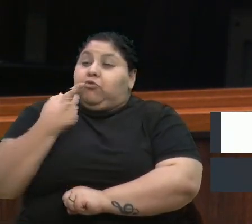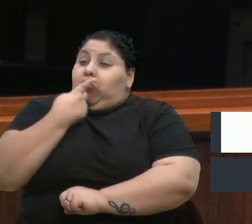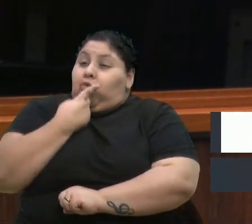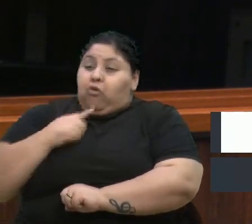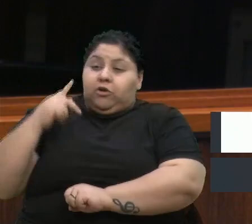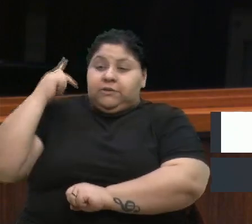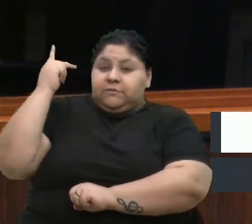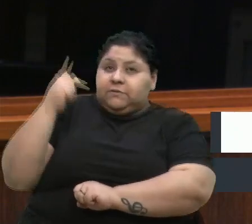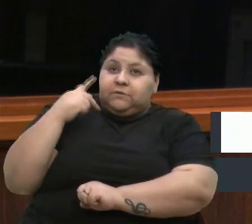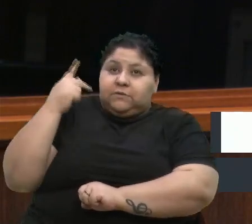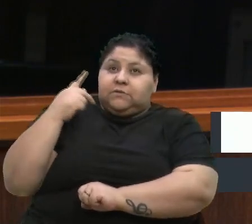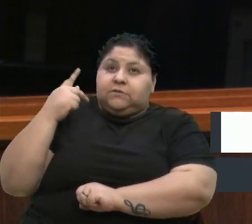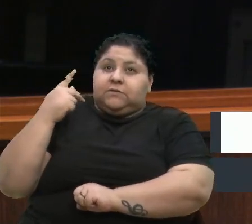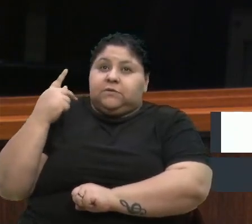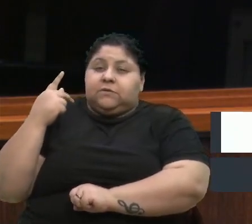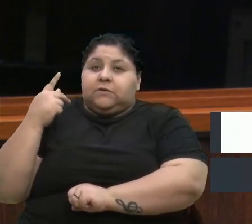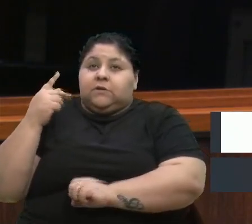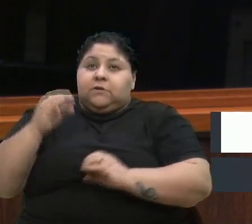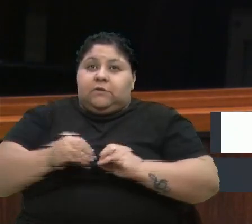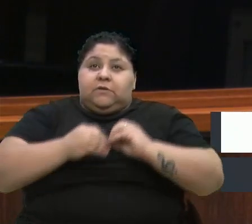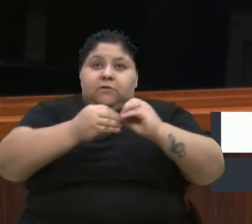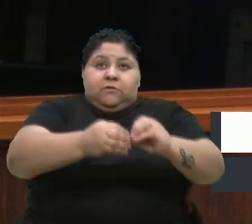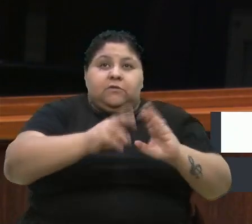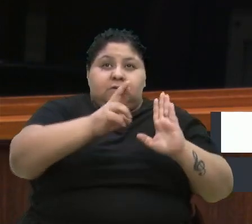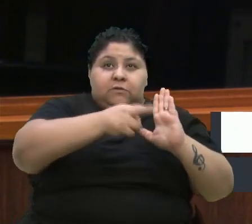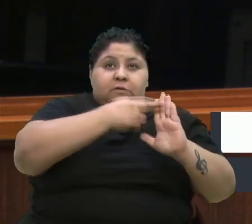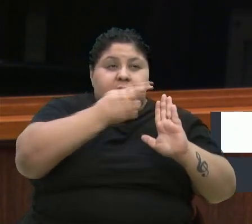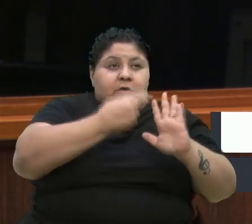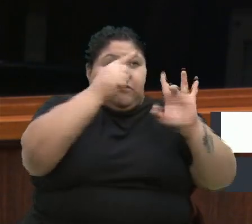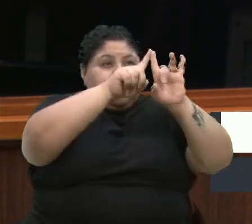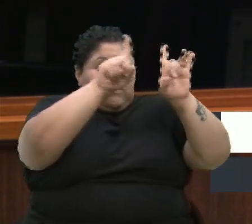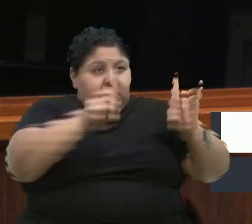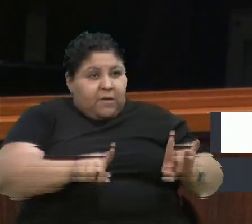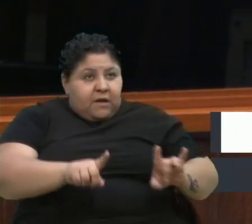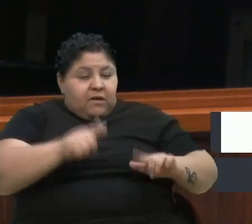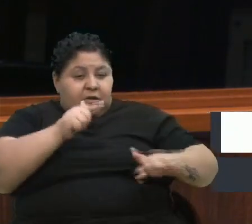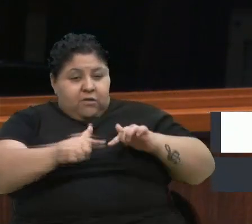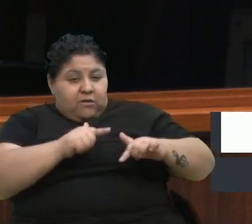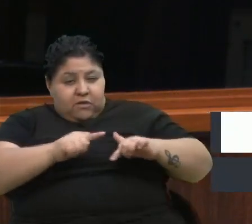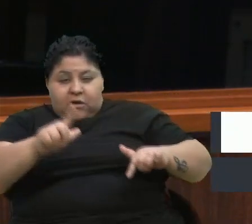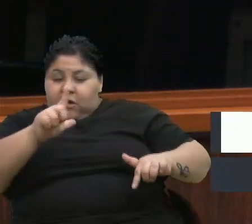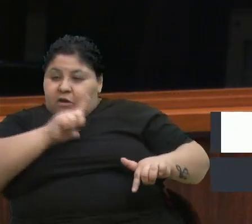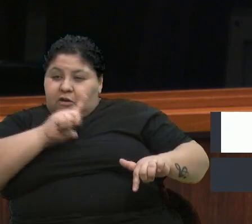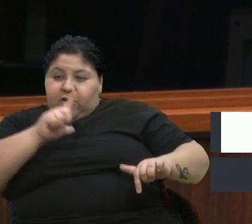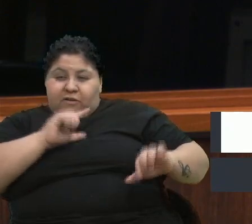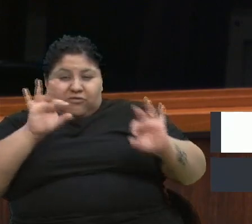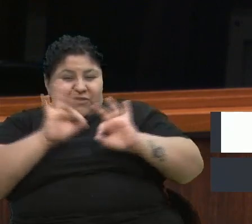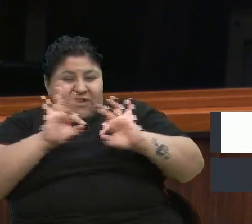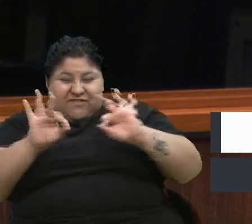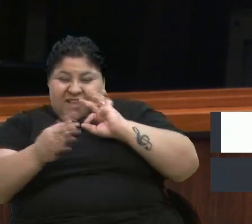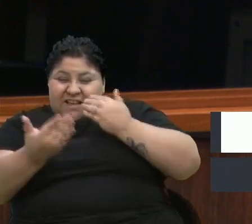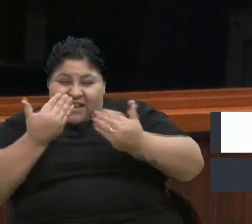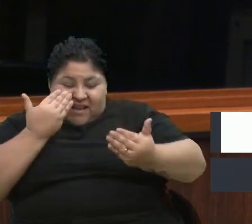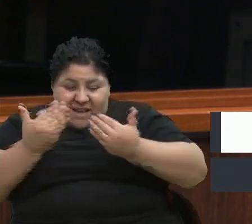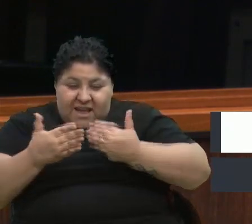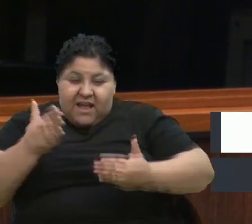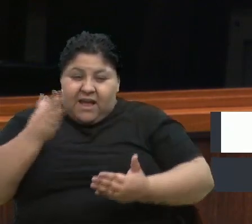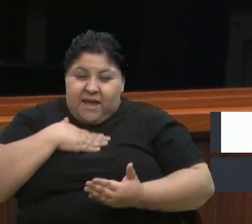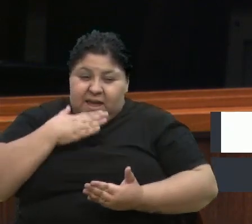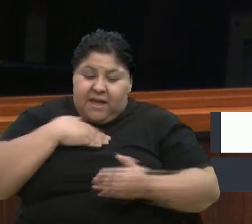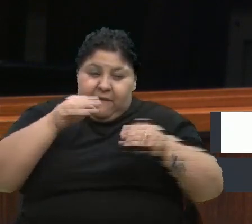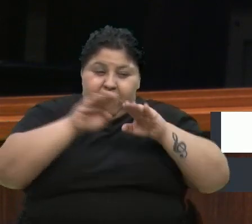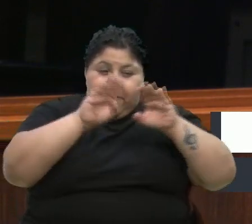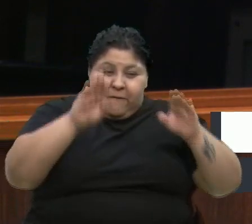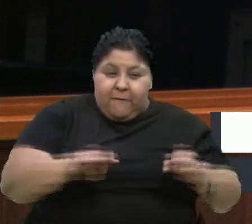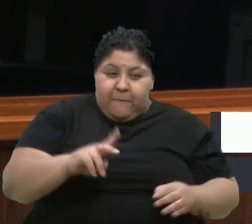e fosse passado um requerimento pelo cargo que ele exerce, eu não tenho a mínima dúvida que eu e a bancada do